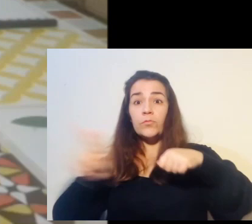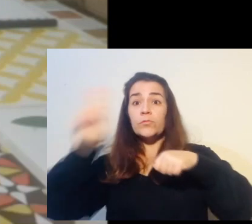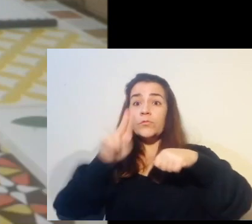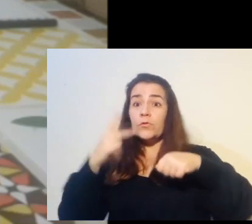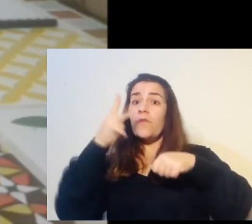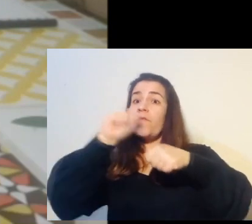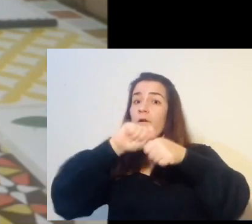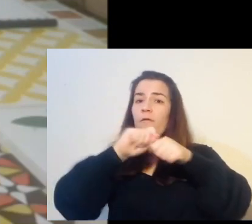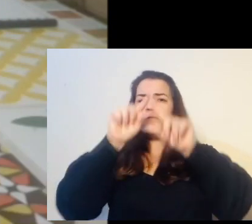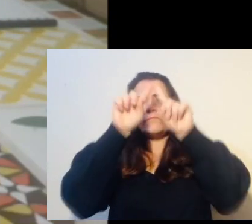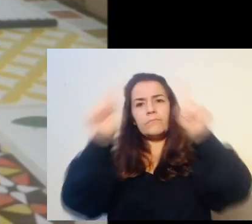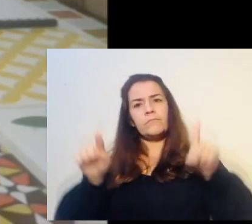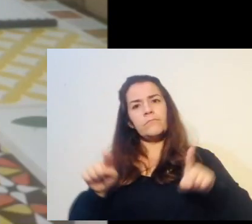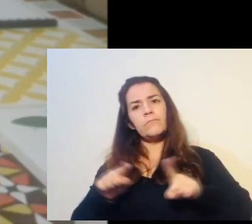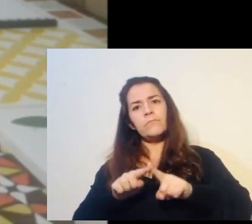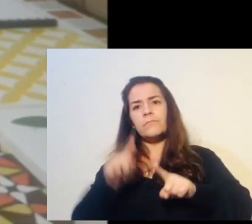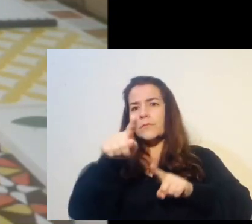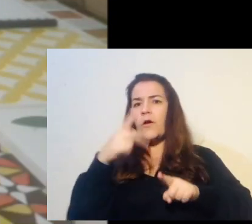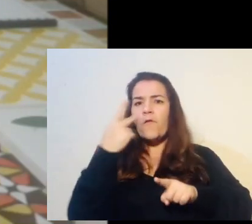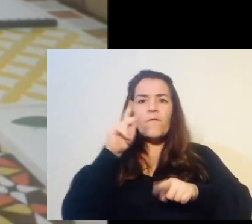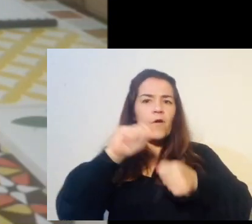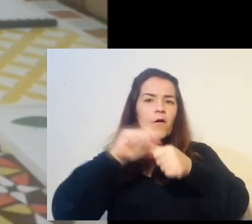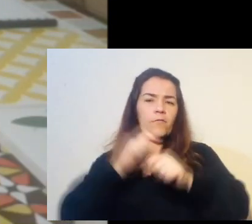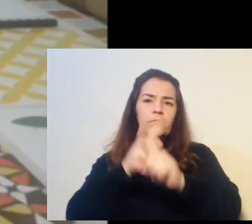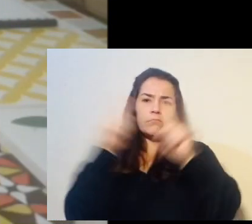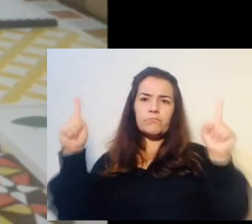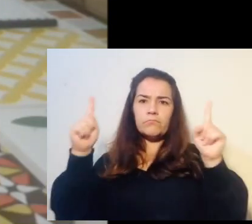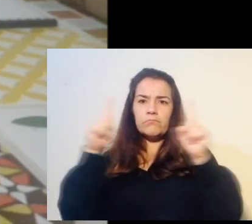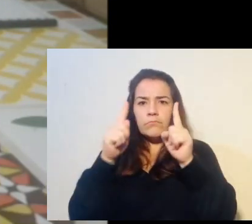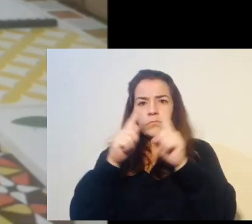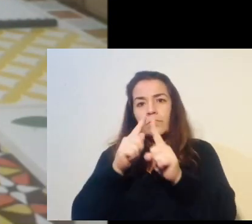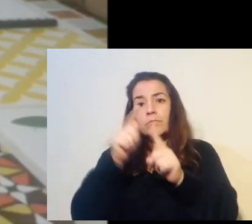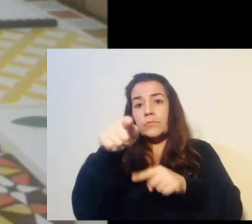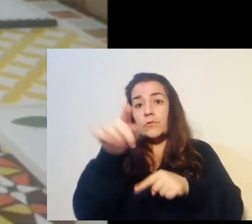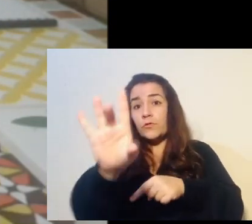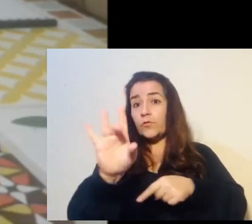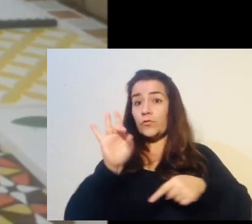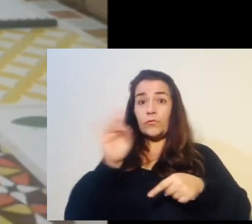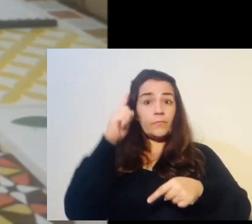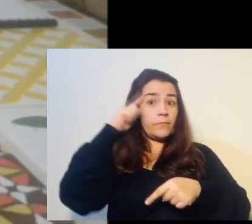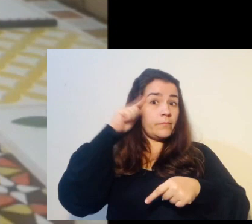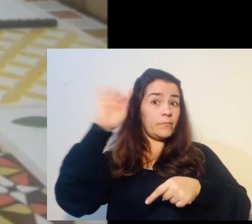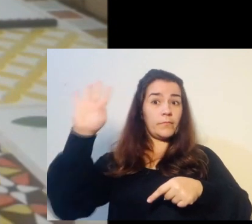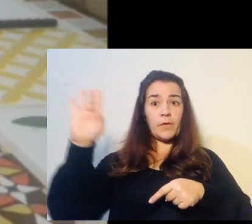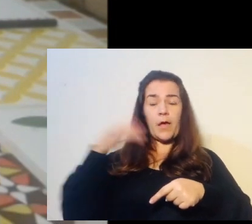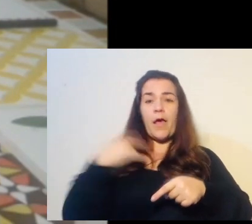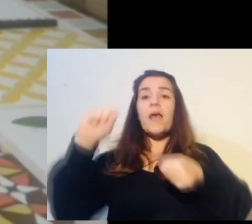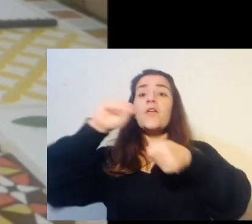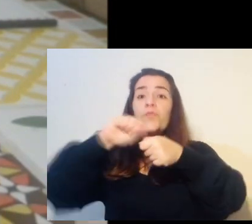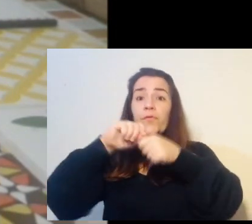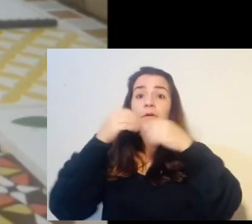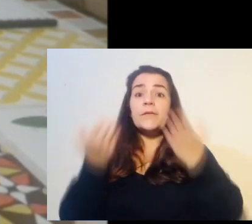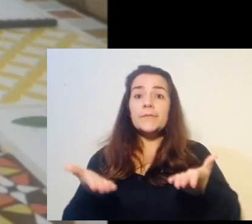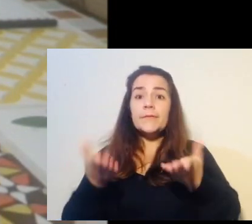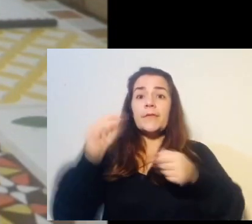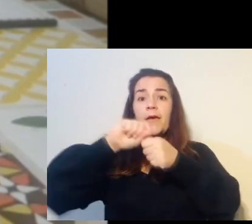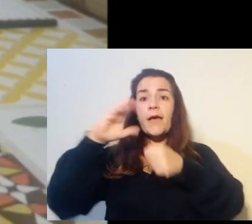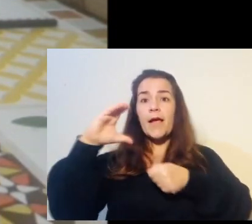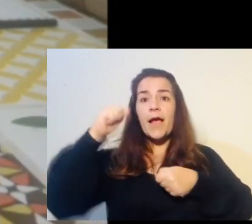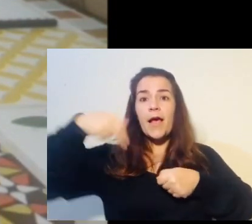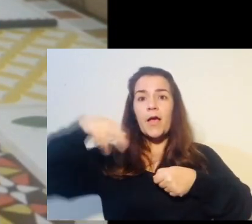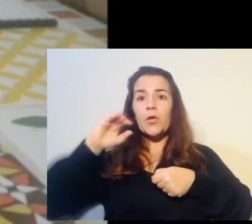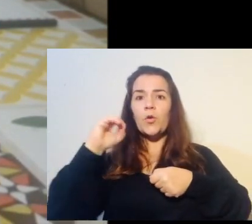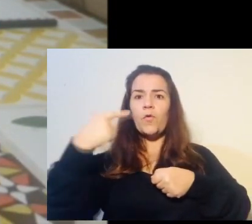cano. Aí o diâmetro, o tamanho dele. Aí vocês vão pensar, mas o que eu estou fazendo é um cano